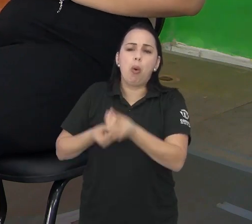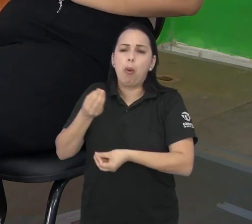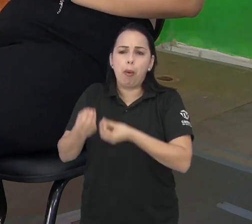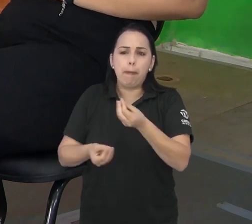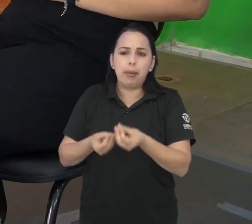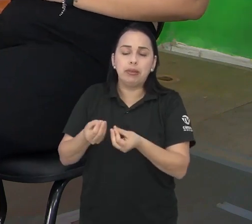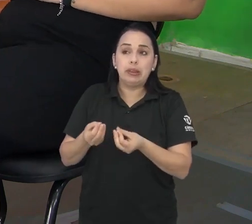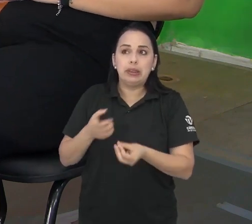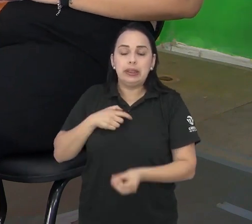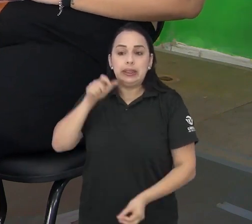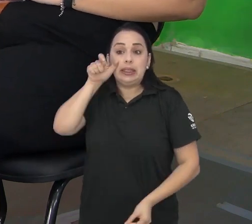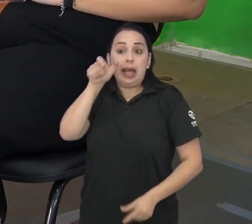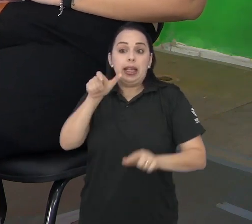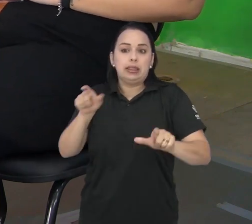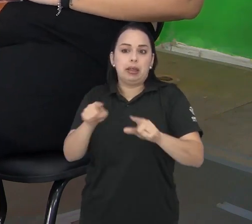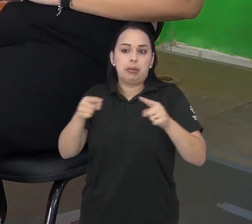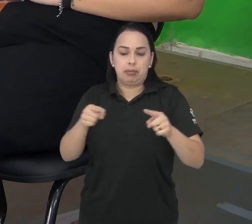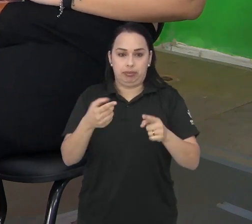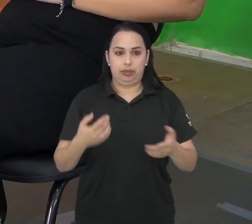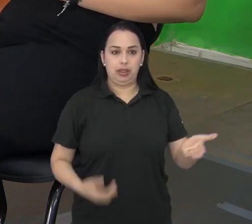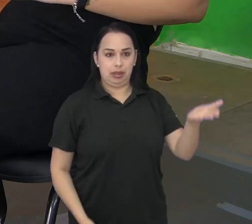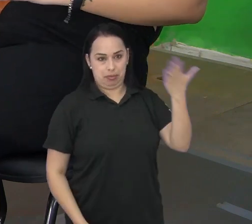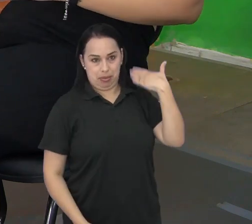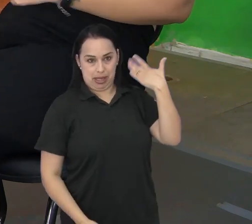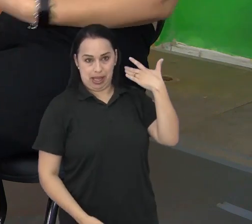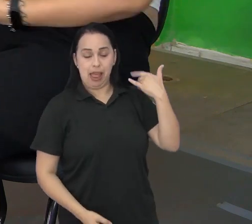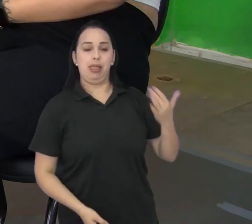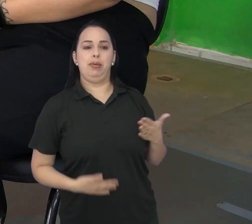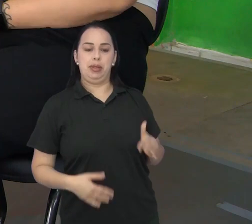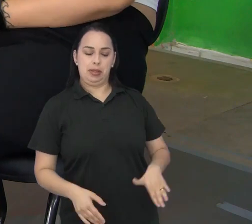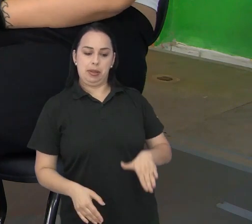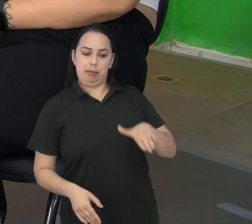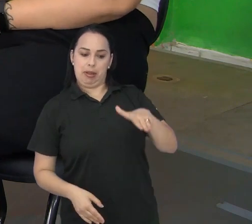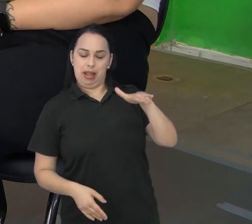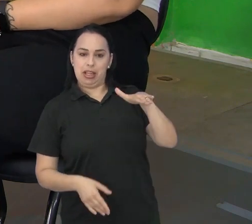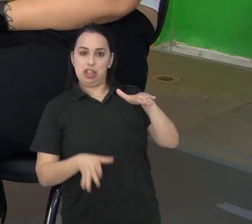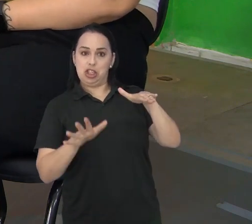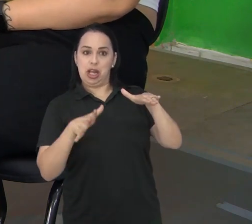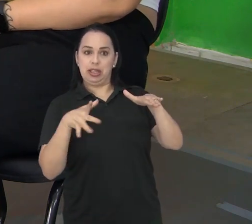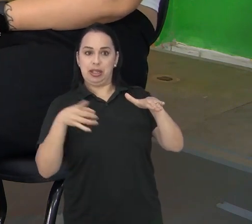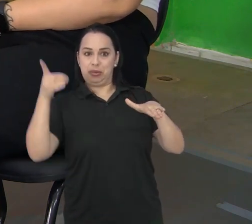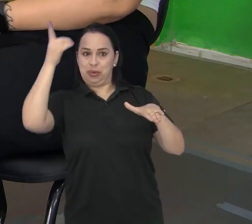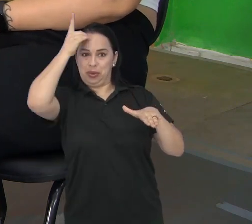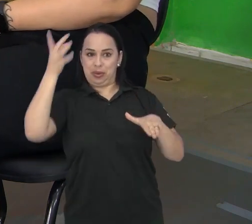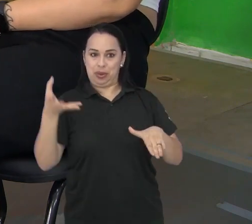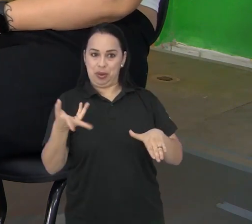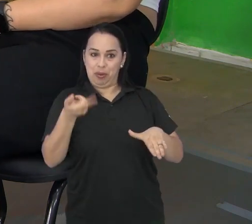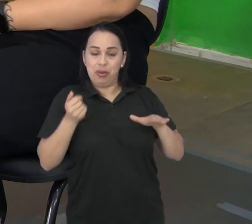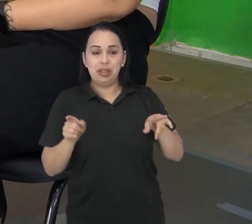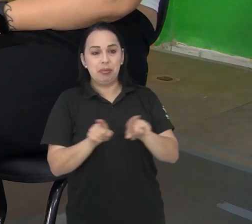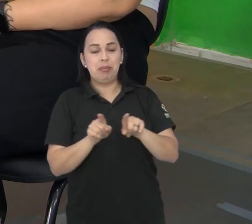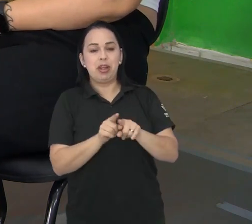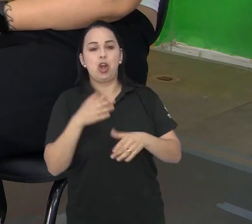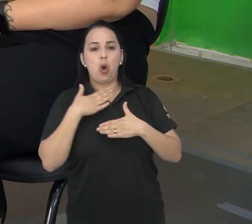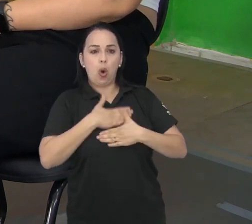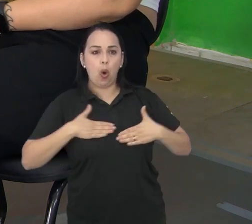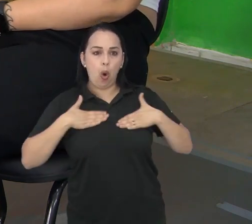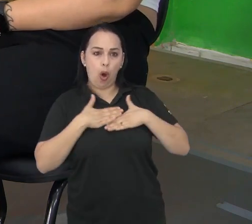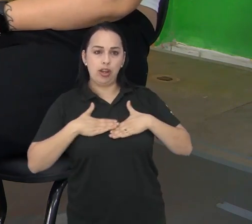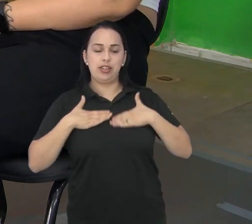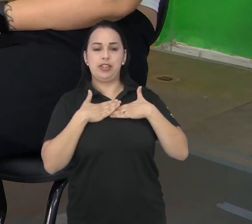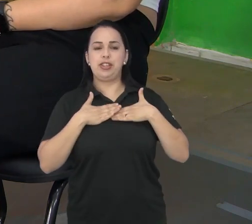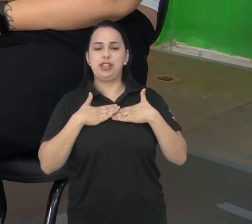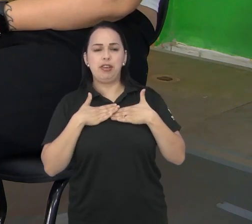de ser músico? Então, já desde criança a gente já nasce com aquilo, né? Uma vocação, a gente tem interesse, gosta, né? A gente está sempre vendo as